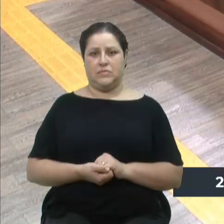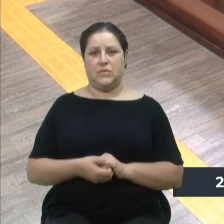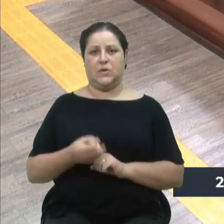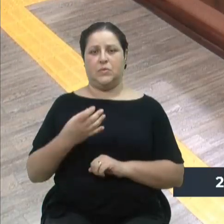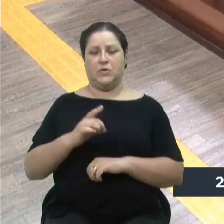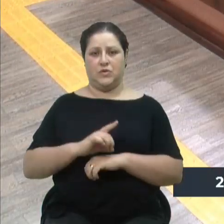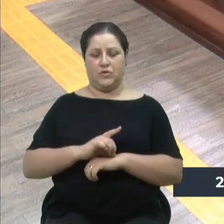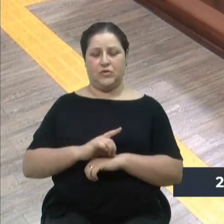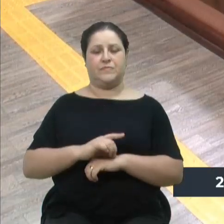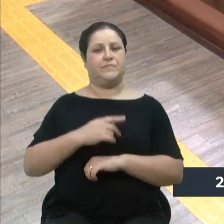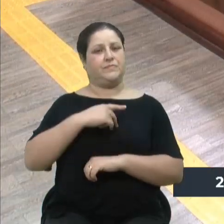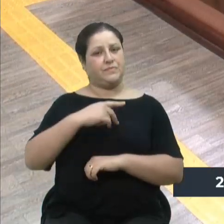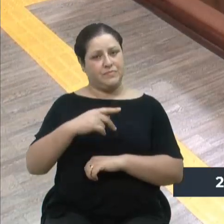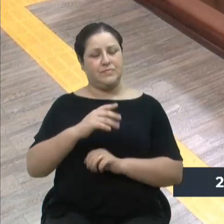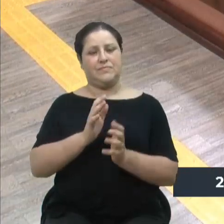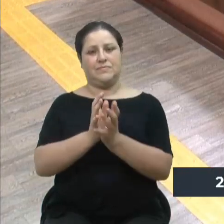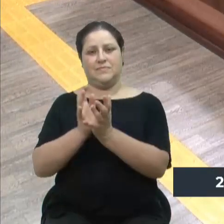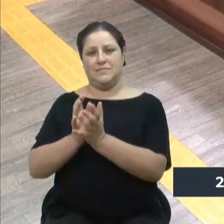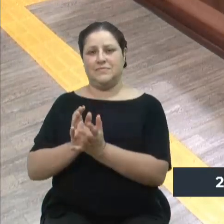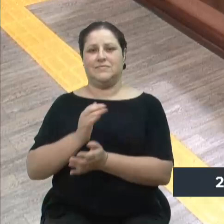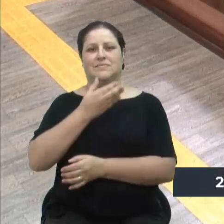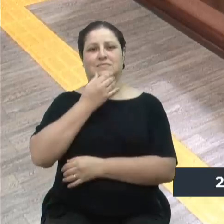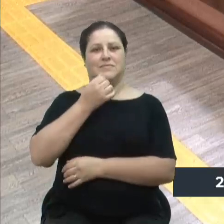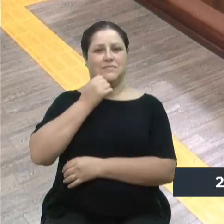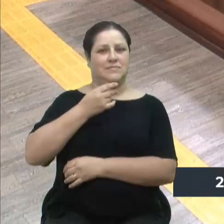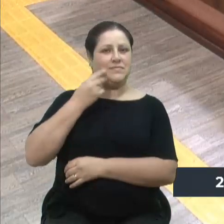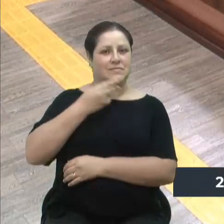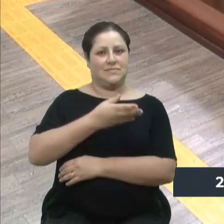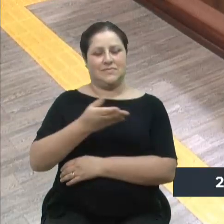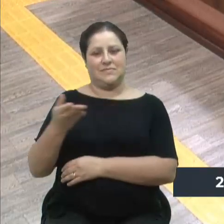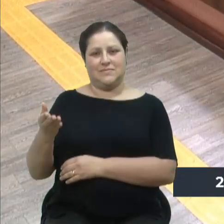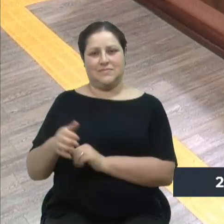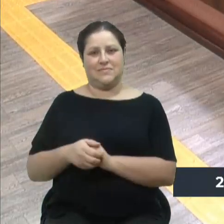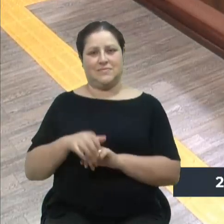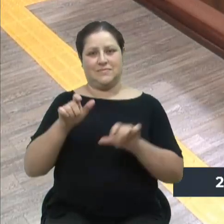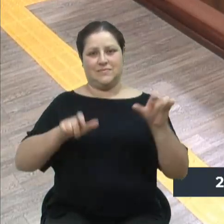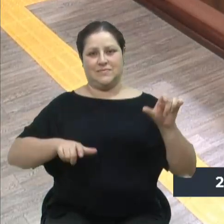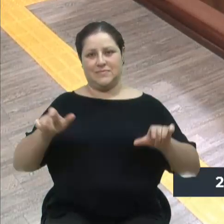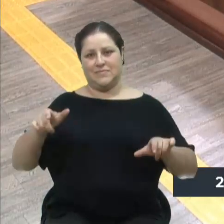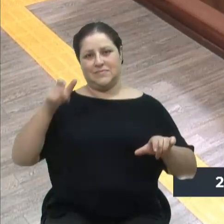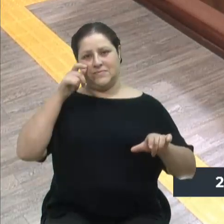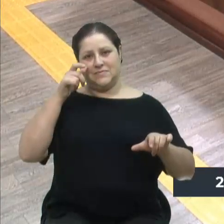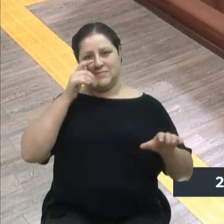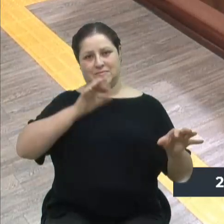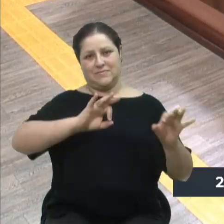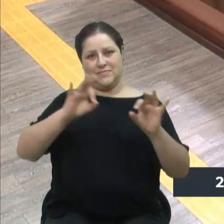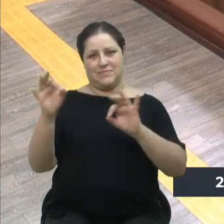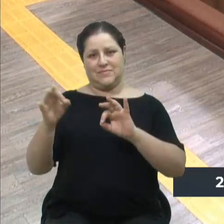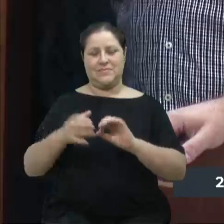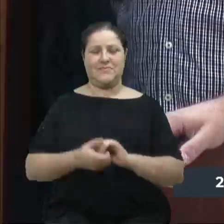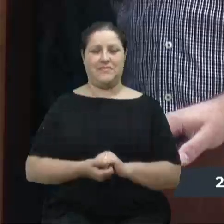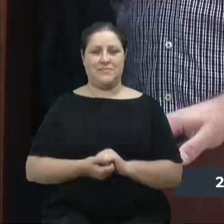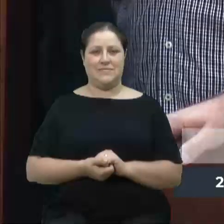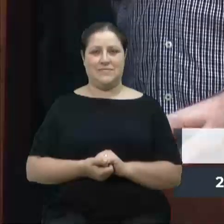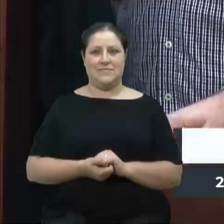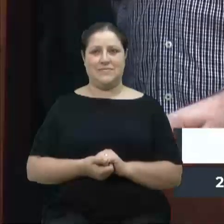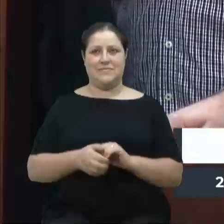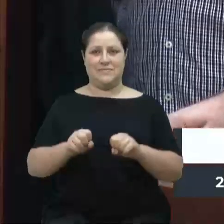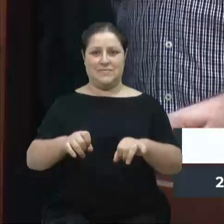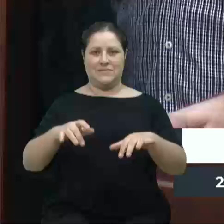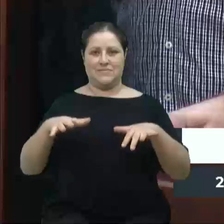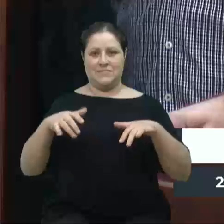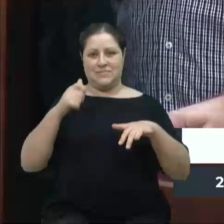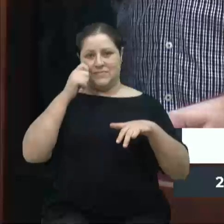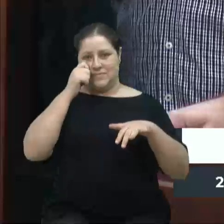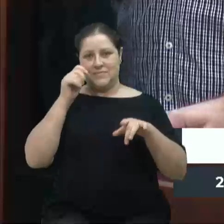Bom dia, presidente, colegas vereadoras, colegas vereadores, as pessoas que nos acompanham nesse